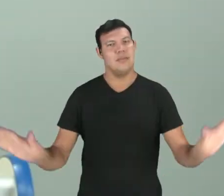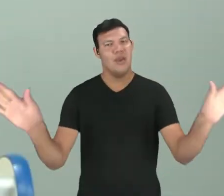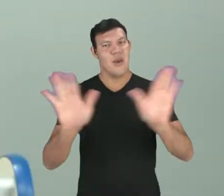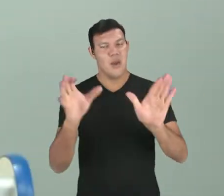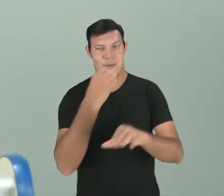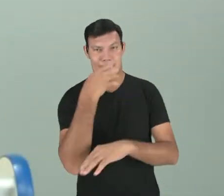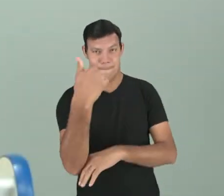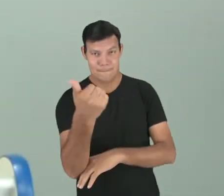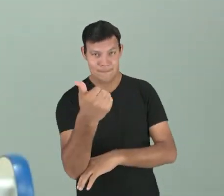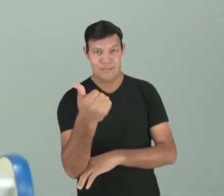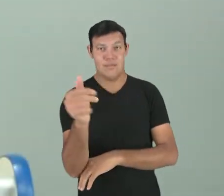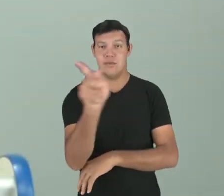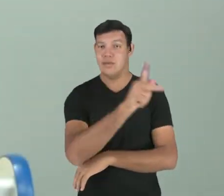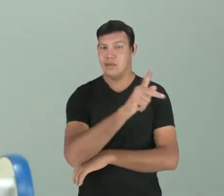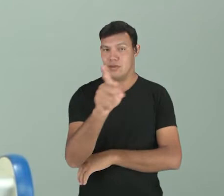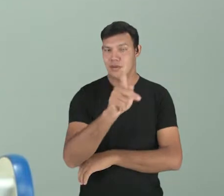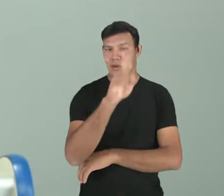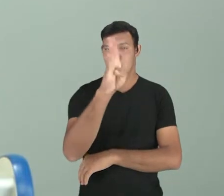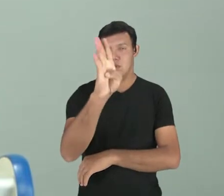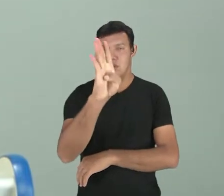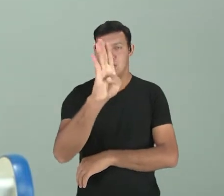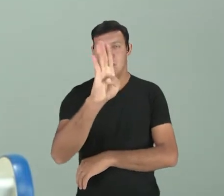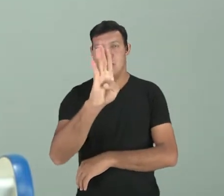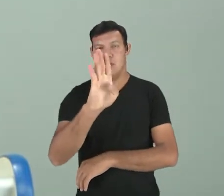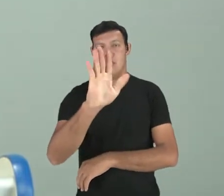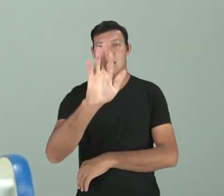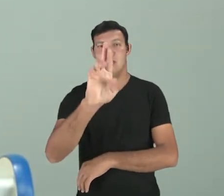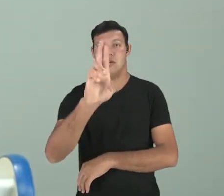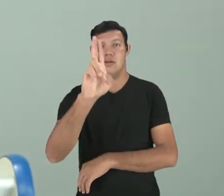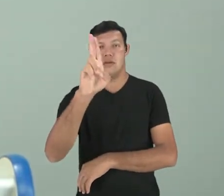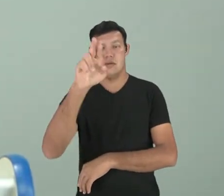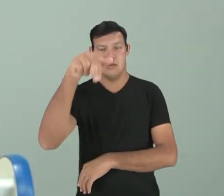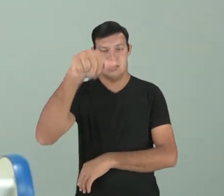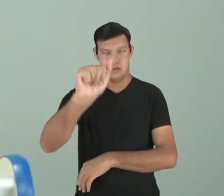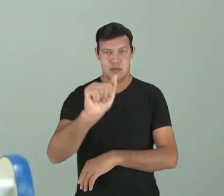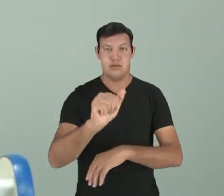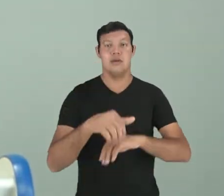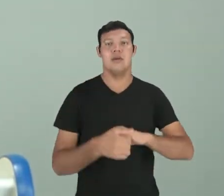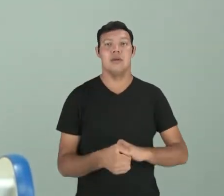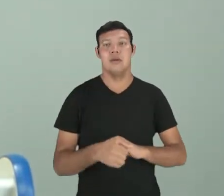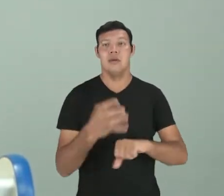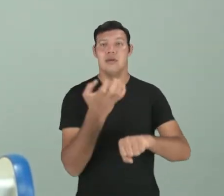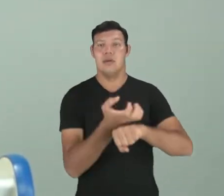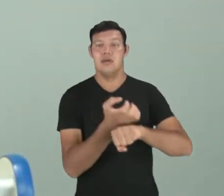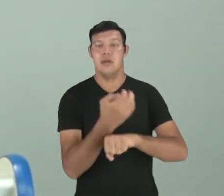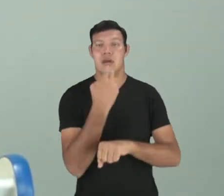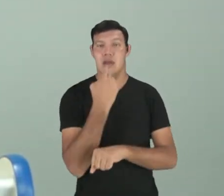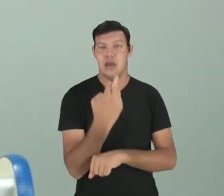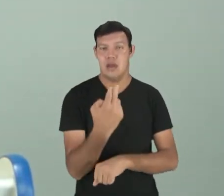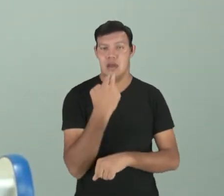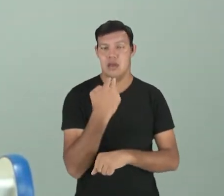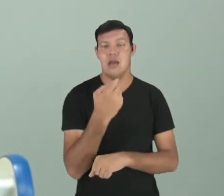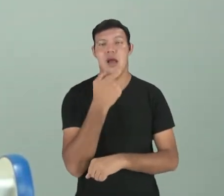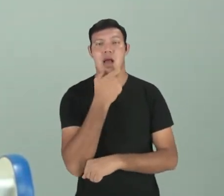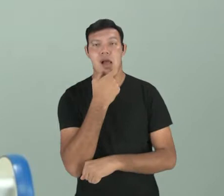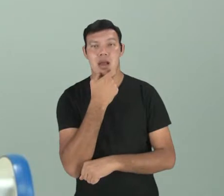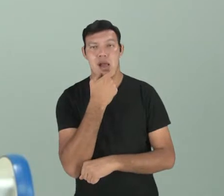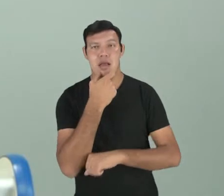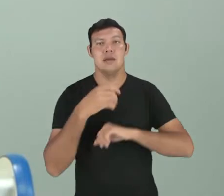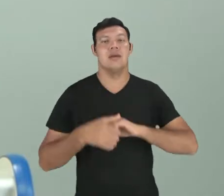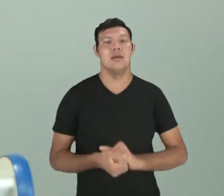Olá, tudo bem? Eu sou a professora Bruna, de língua inglesa. E na nossa aula de hoje falaremos